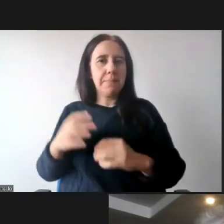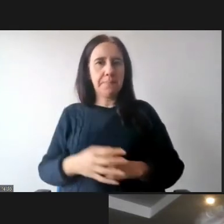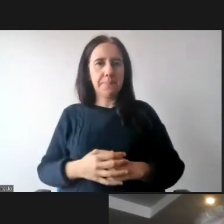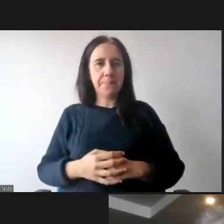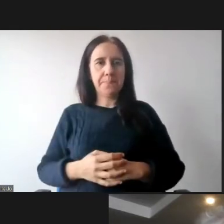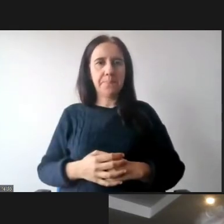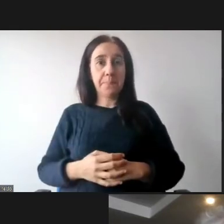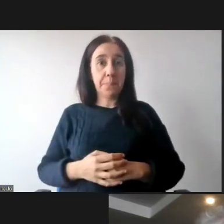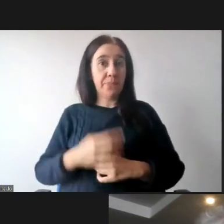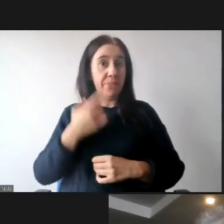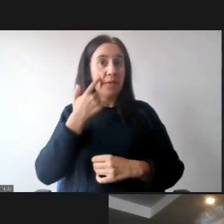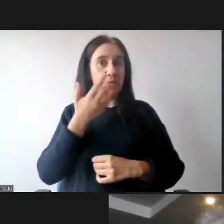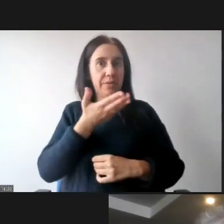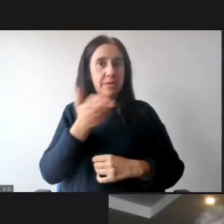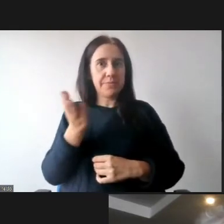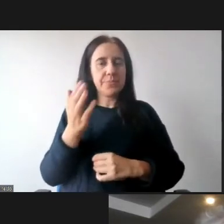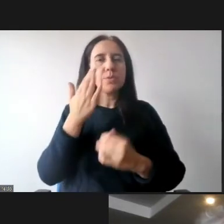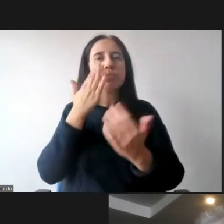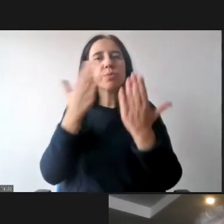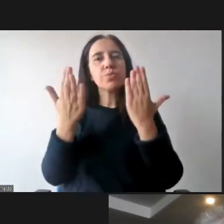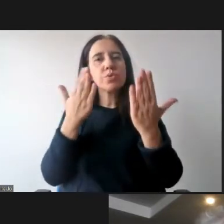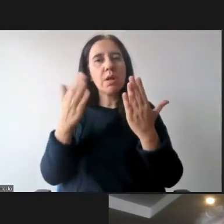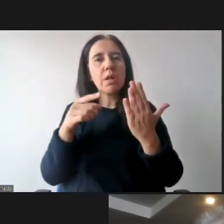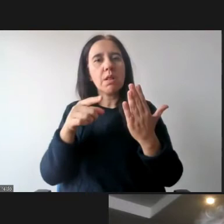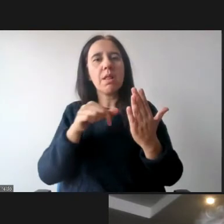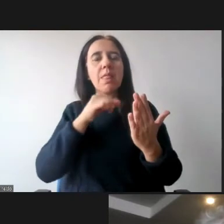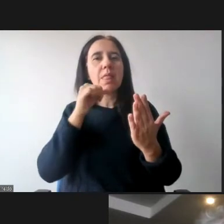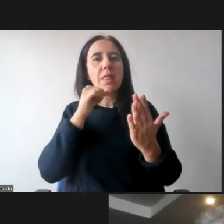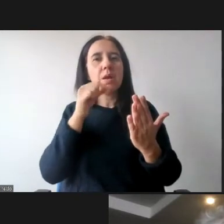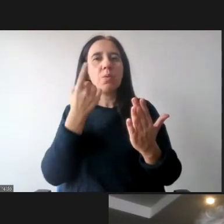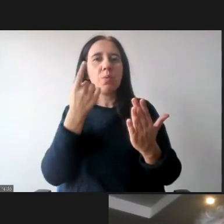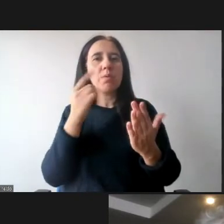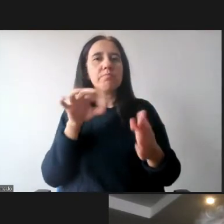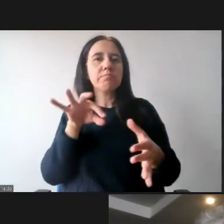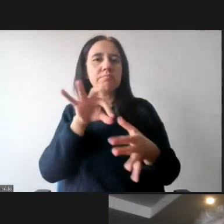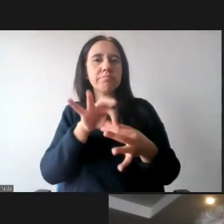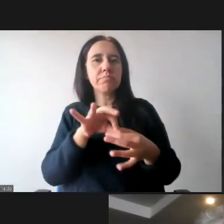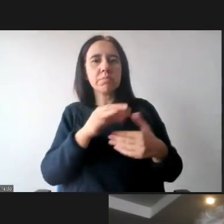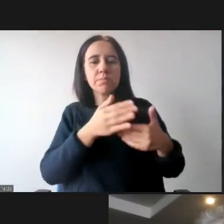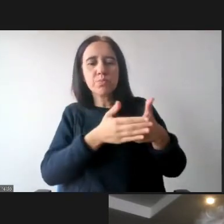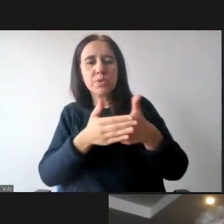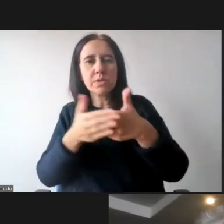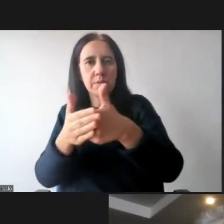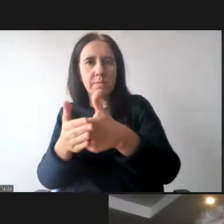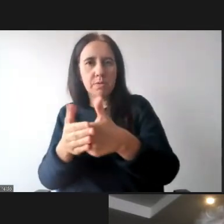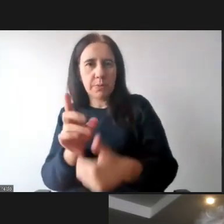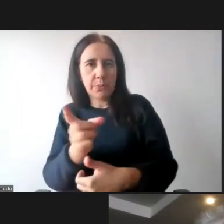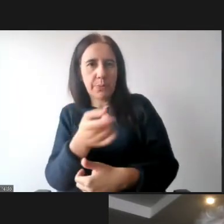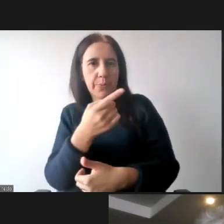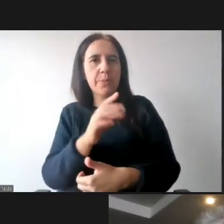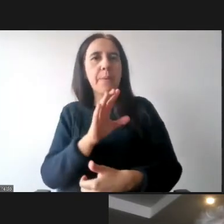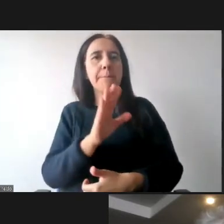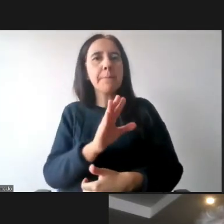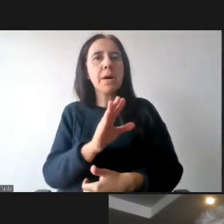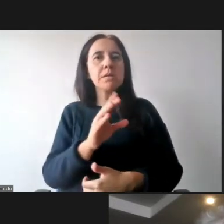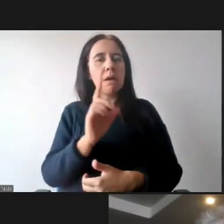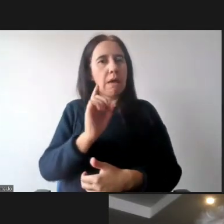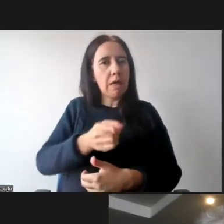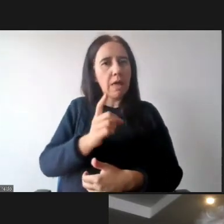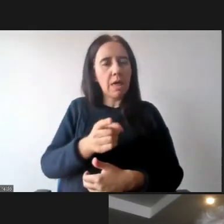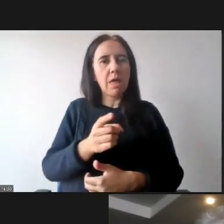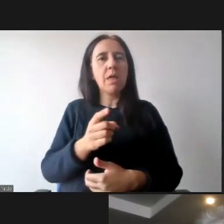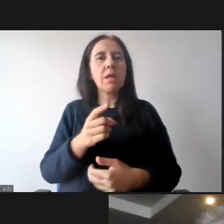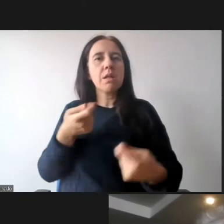Como veem, a proporcionalidade acaba por funcionar como um instrumento, um procedimento a seguir, que não dá uma resposta pré-determinada quanto